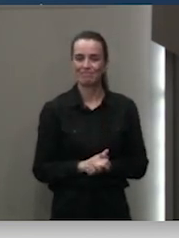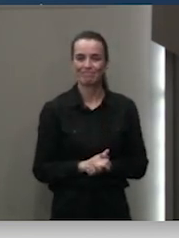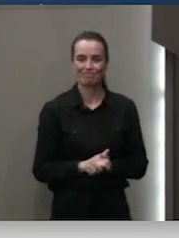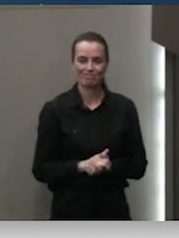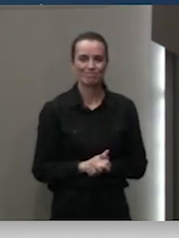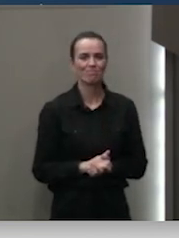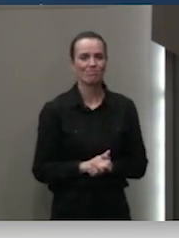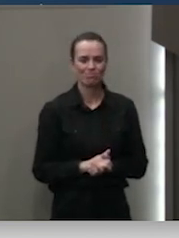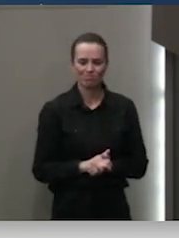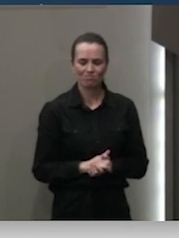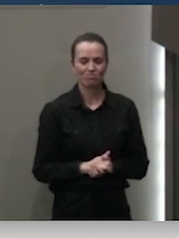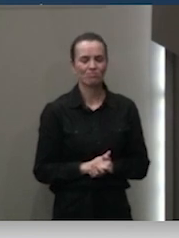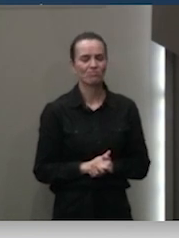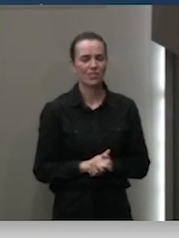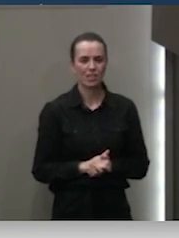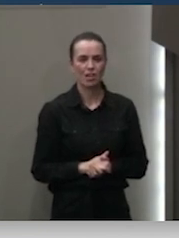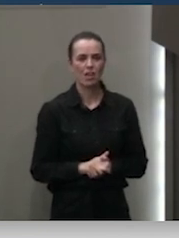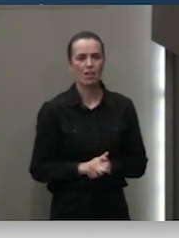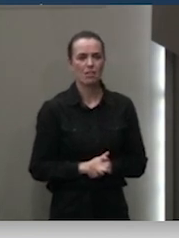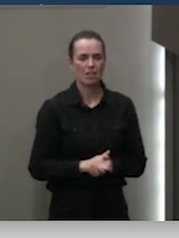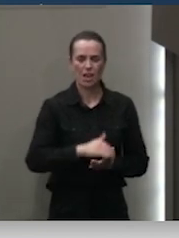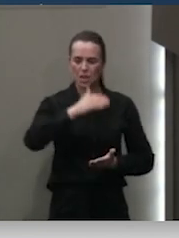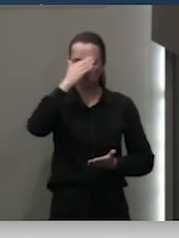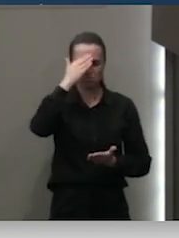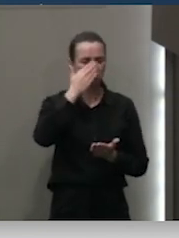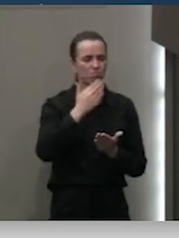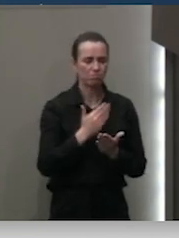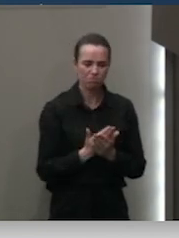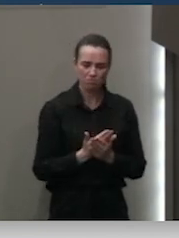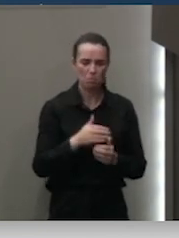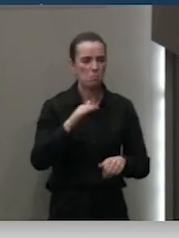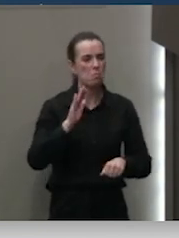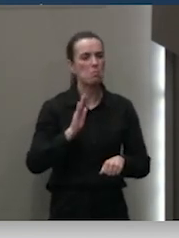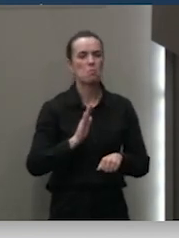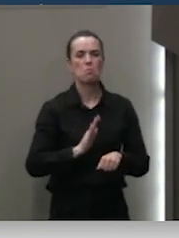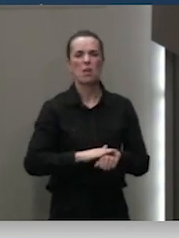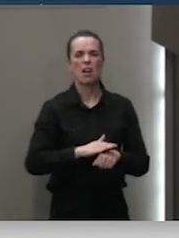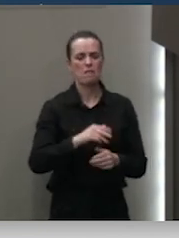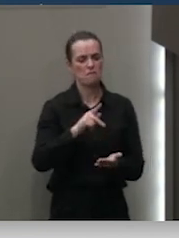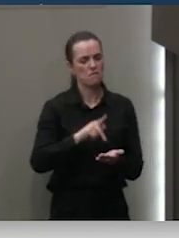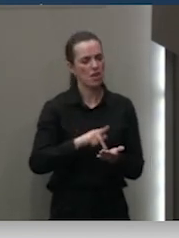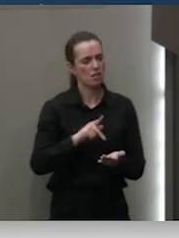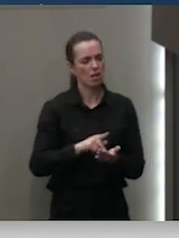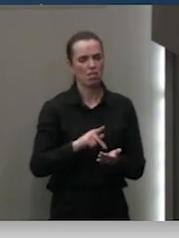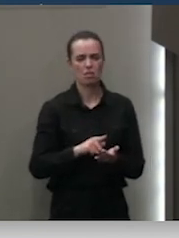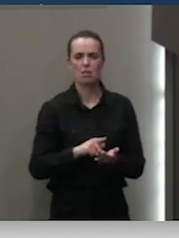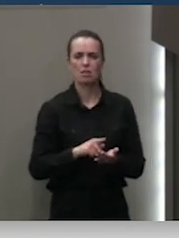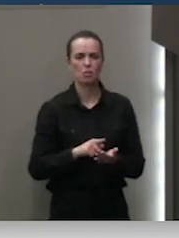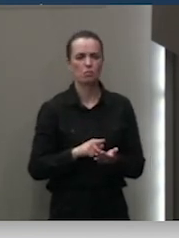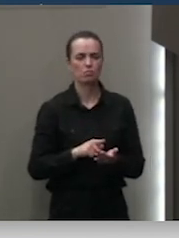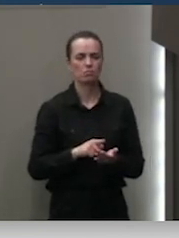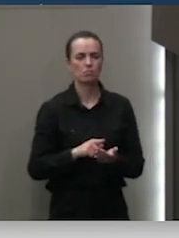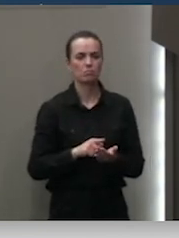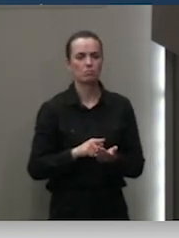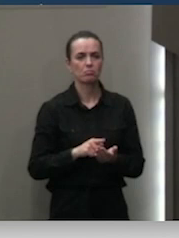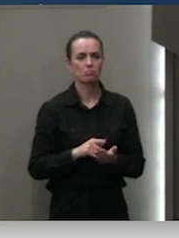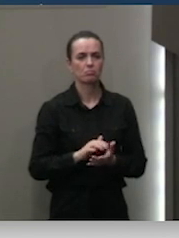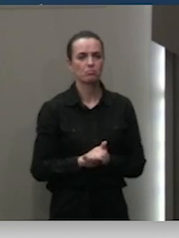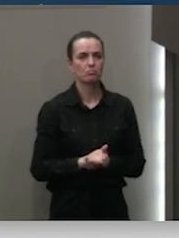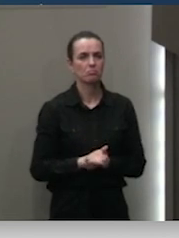cara mais leal que passou pela minha vida cara que era incapaz de